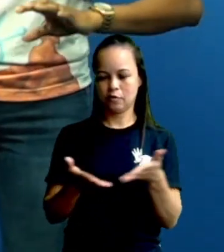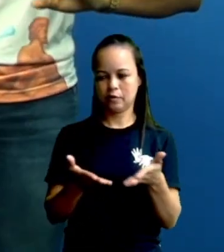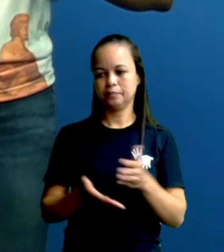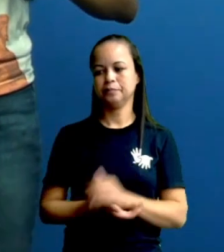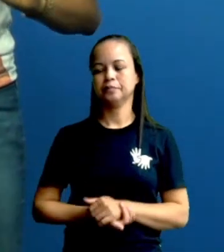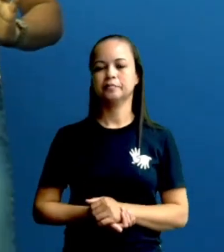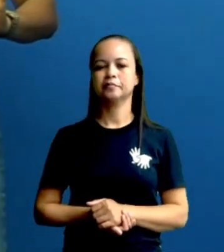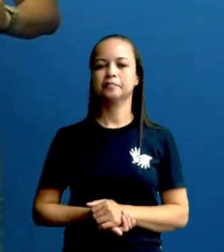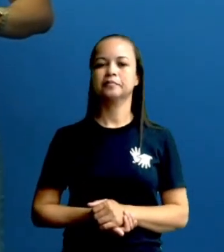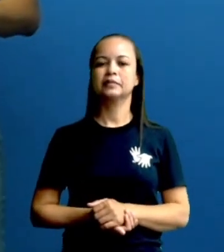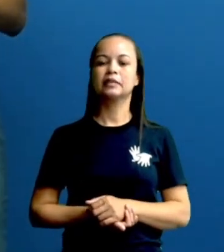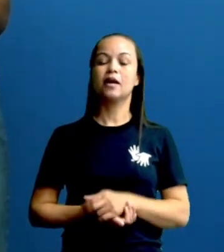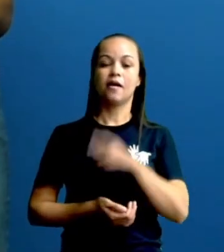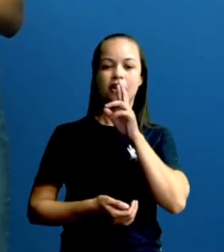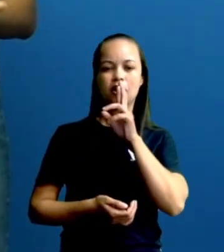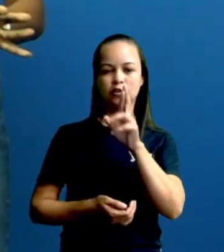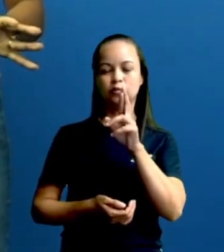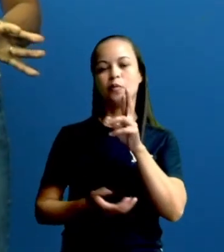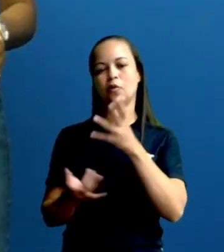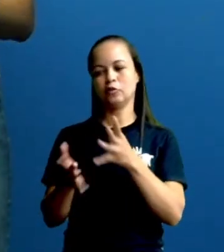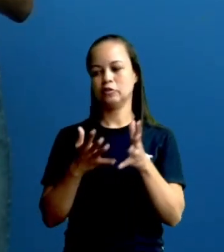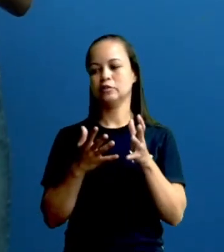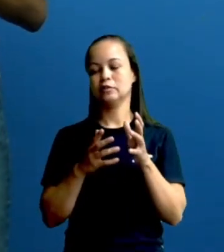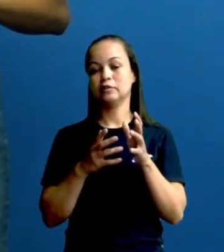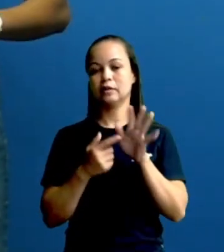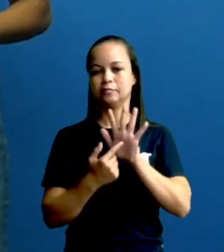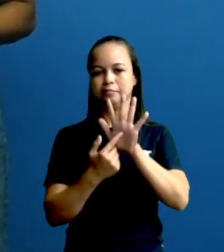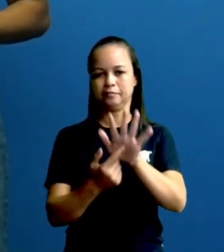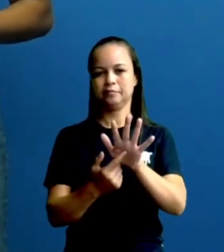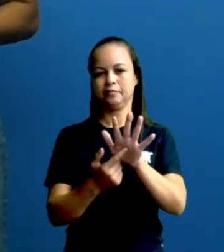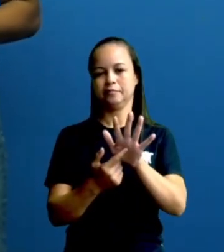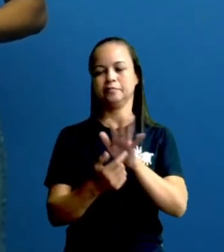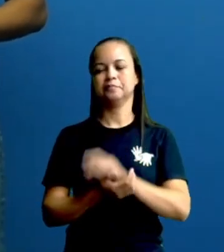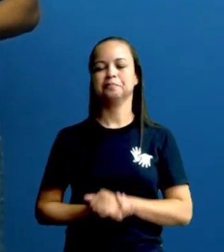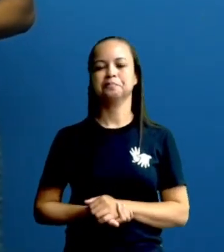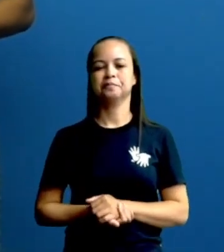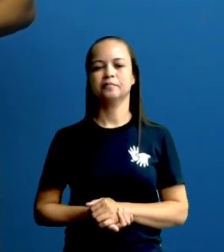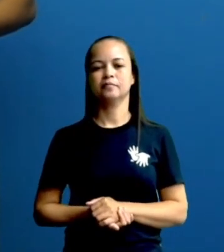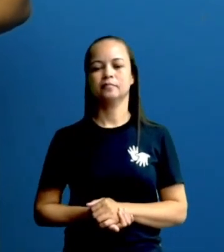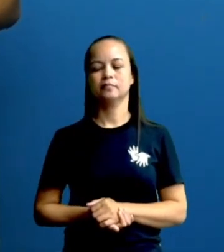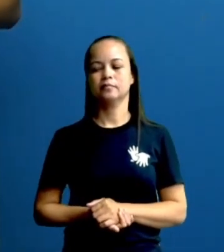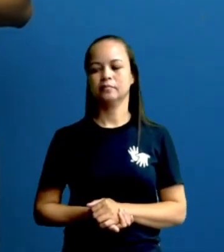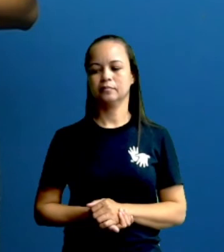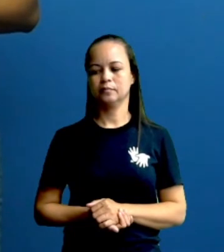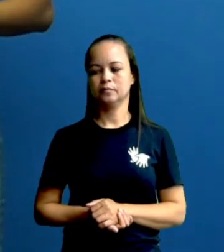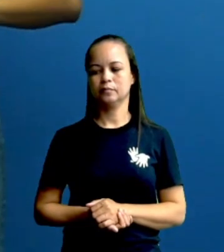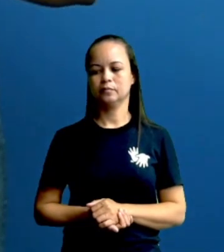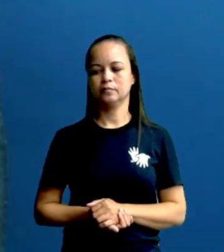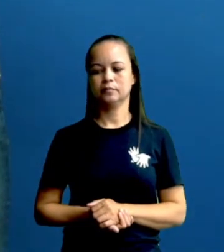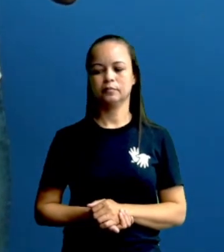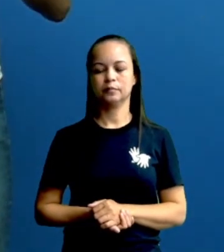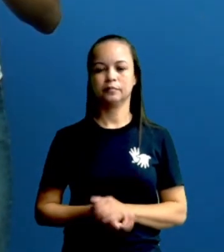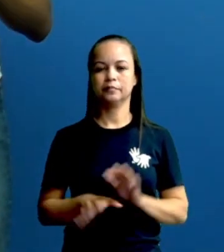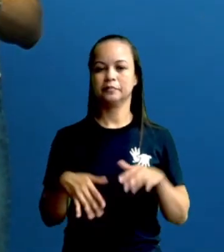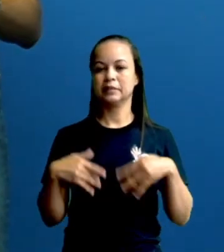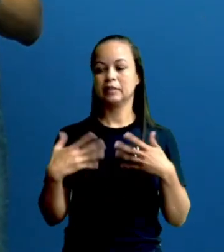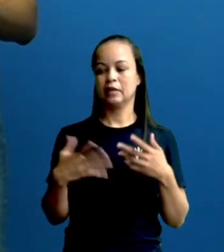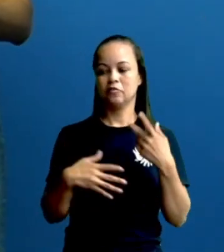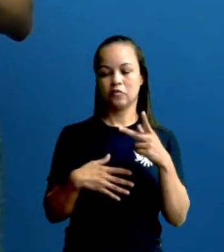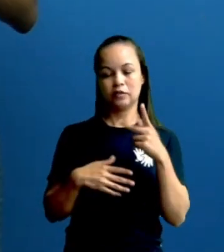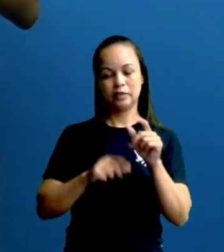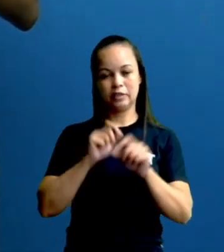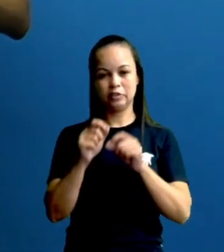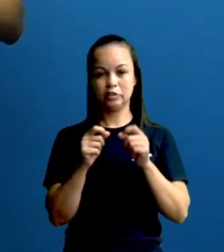Bom, resposta na tela chamada de check the answer. Checando a resposta. Let's go? Gente, quem colocou